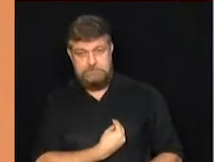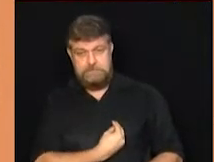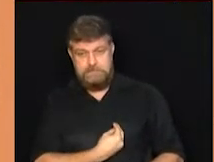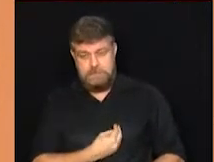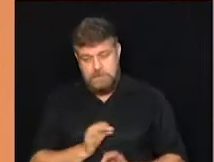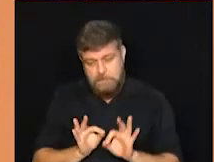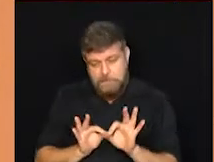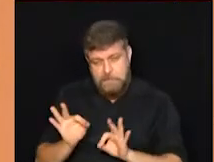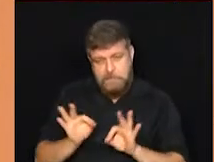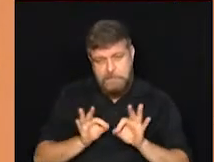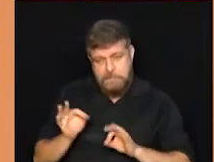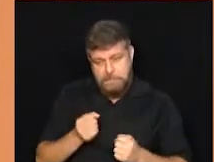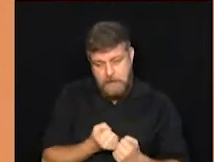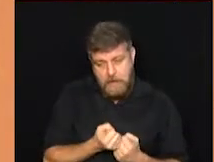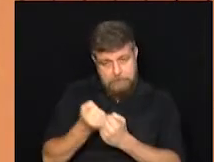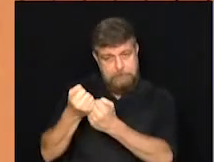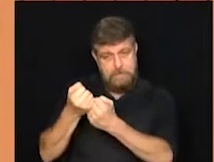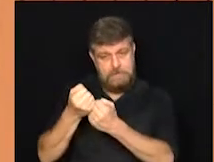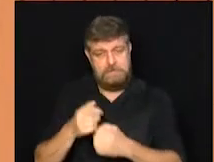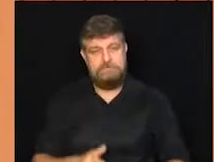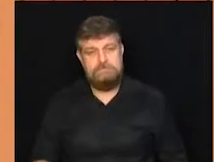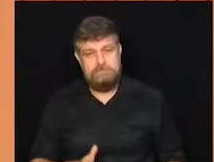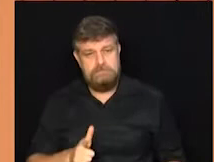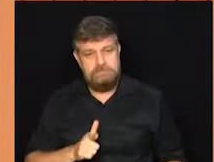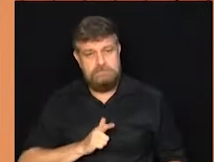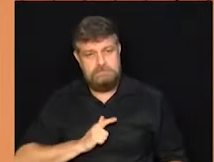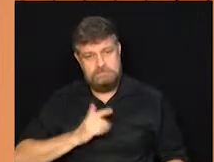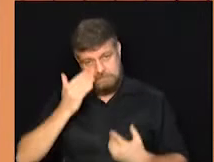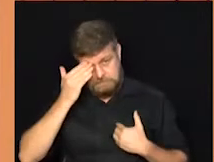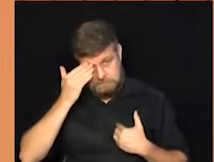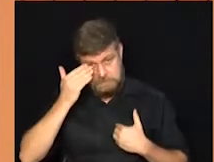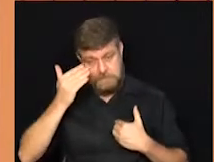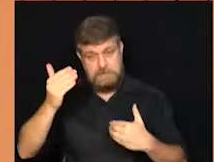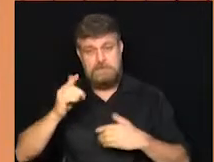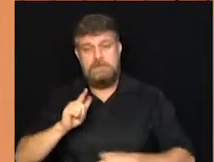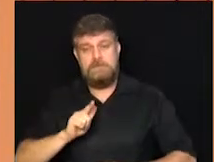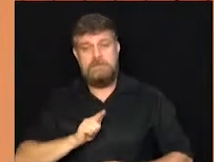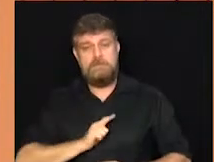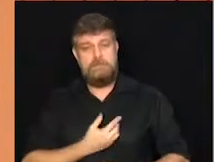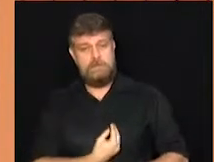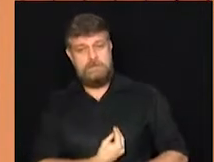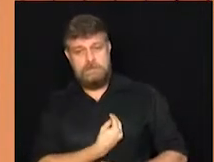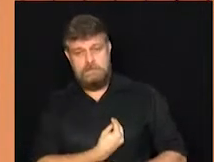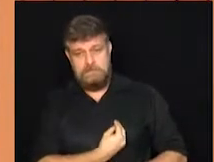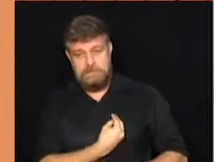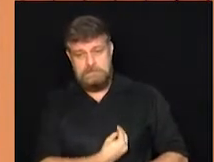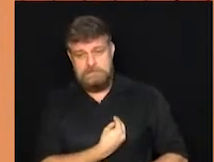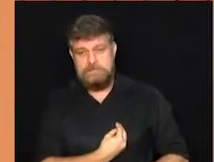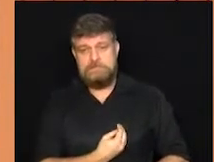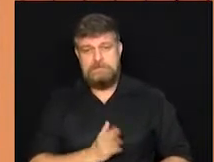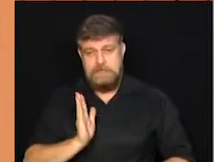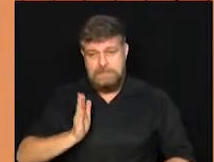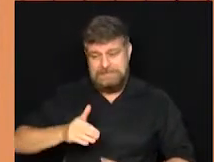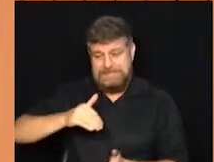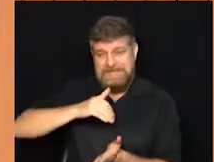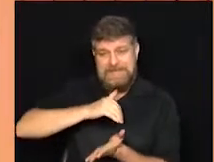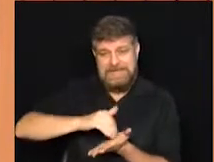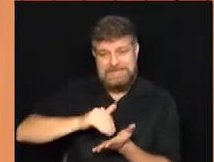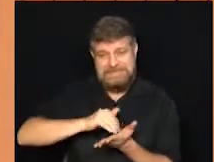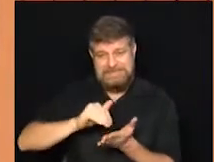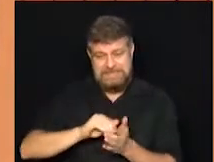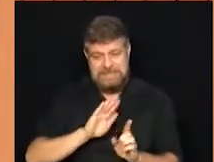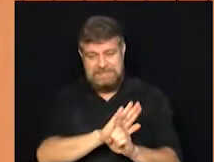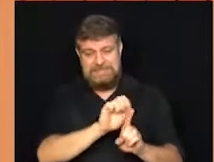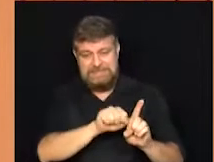audiência pública aconteça. Quero agradecer aqui a participação já da secretária Vandecleia